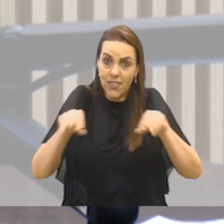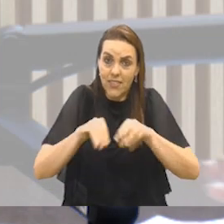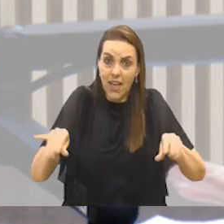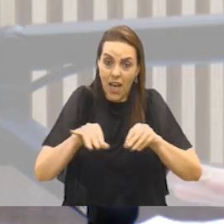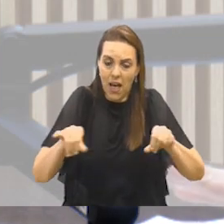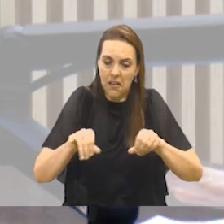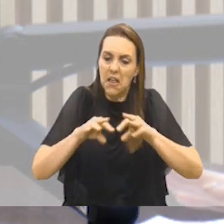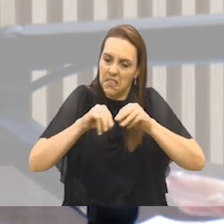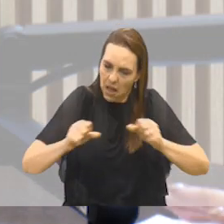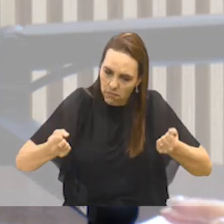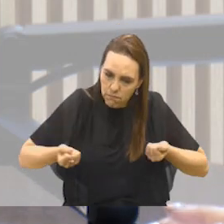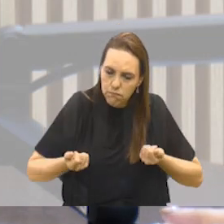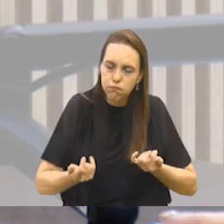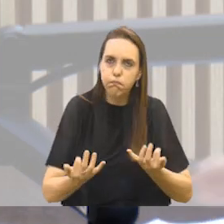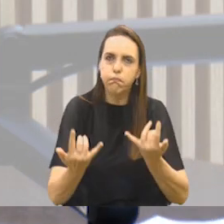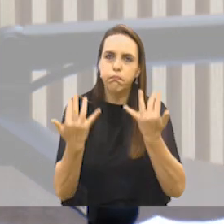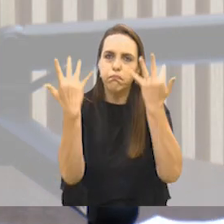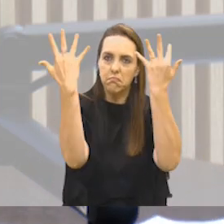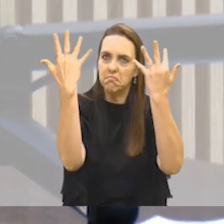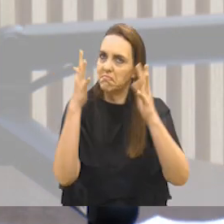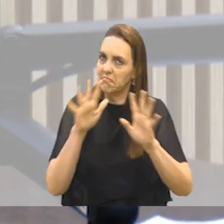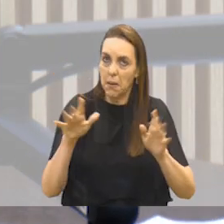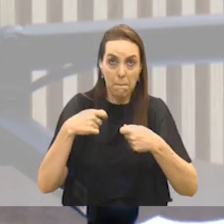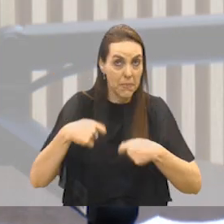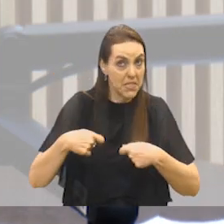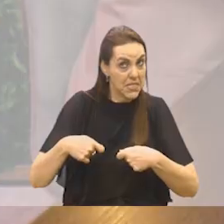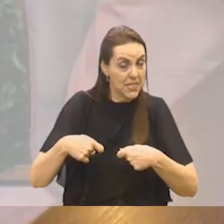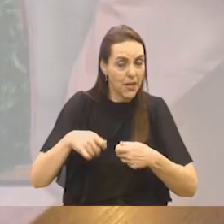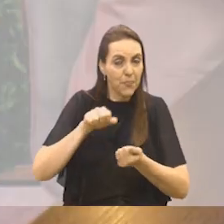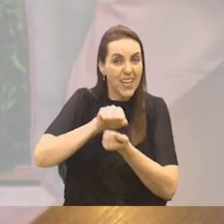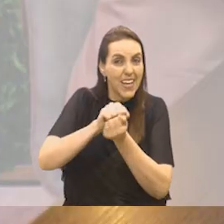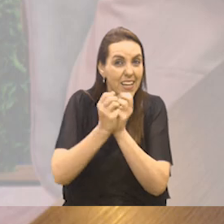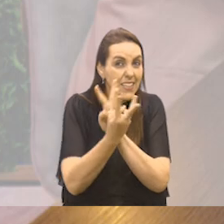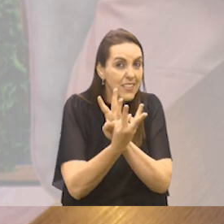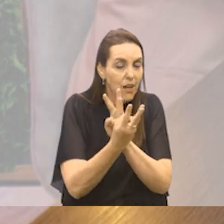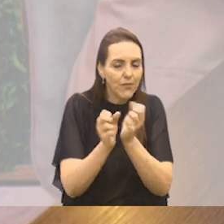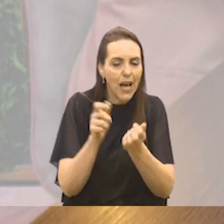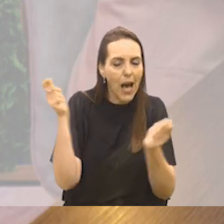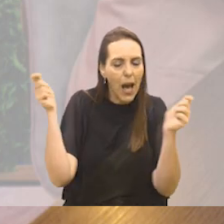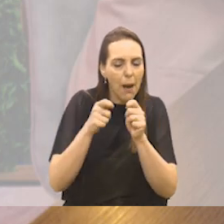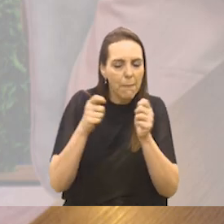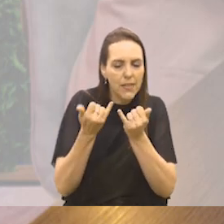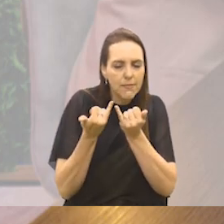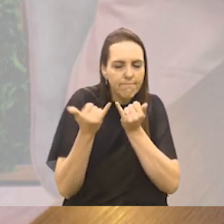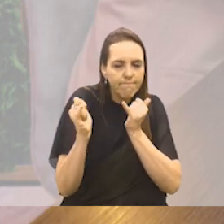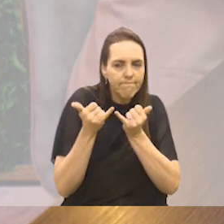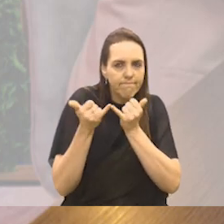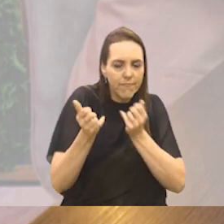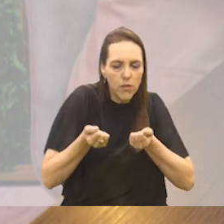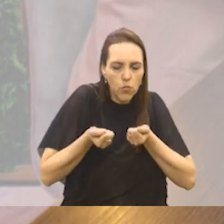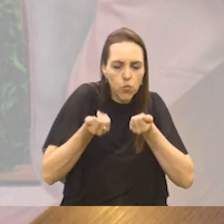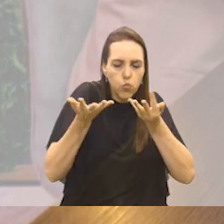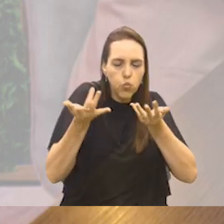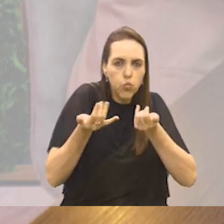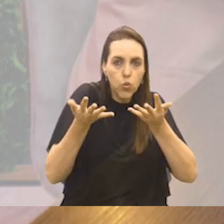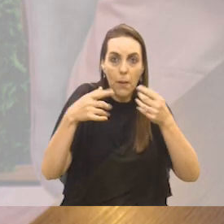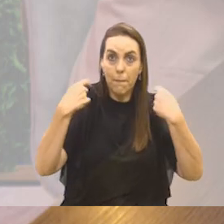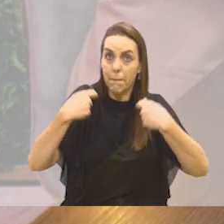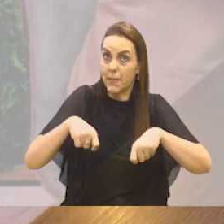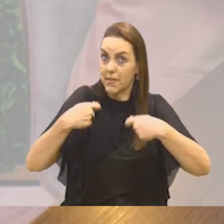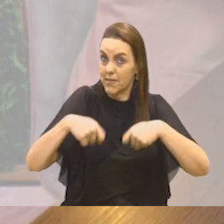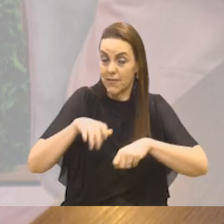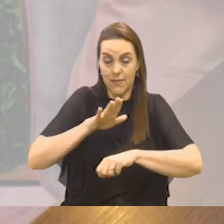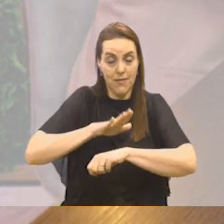lá a terra se encarrega do que precisa. Mas os cristais, eles têm a capacidade de emitir a energia